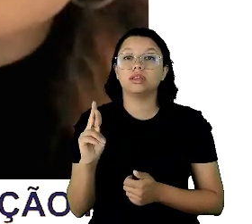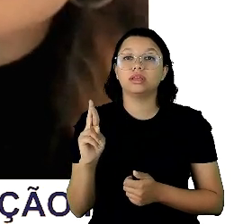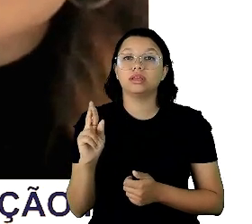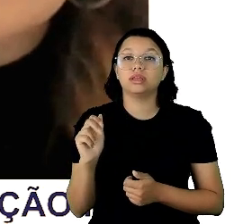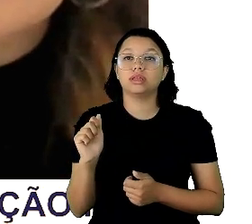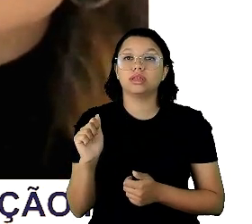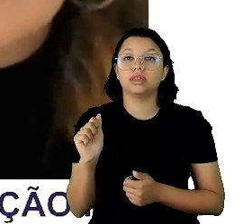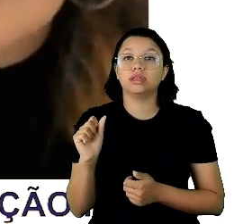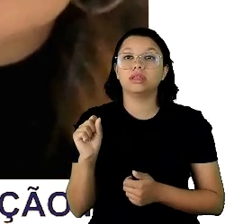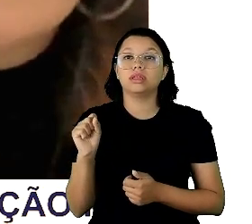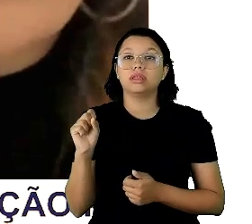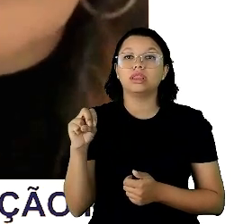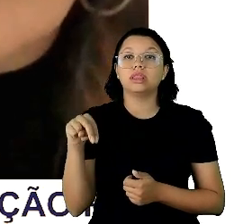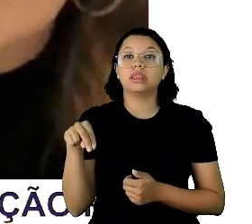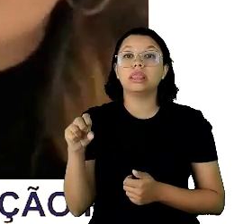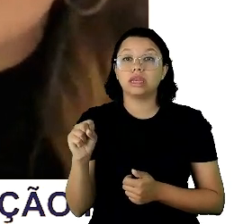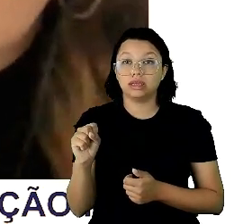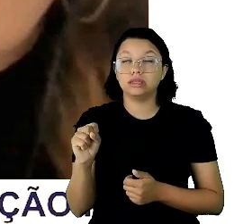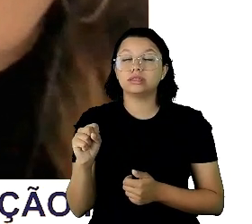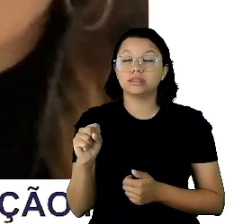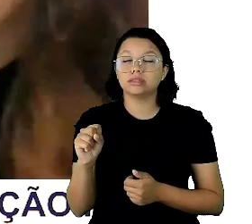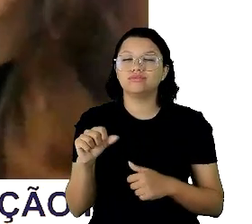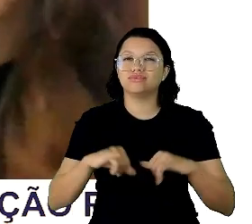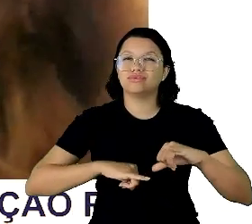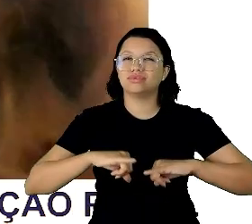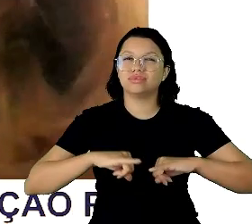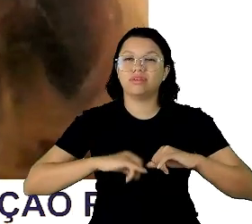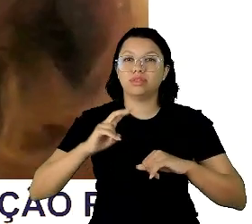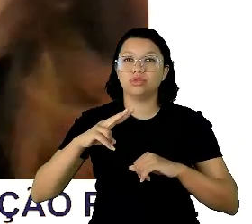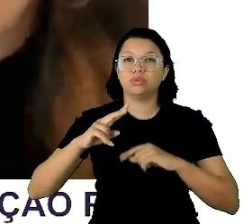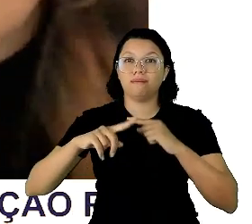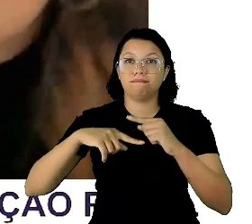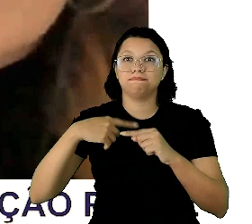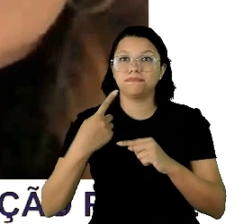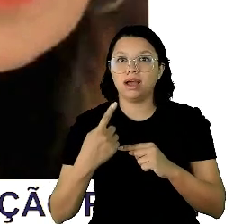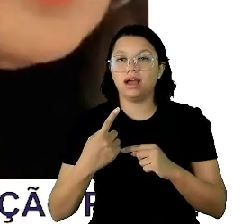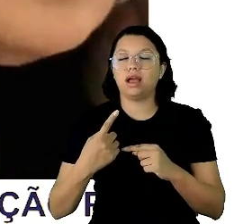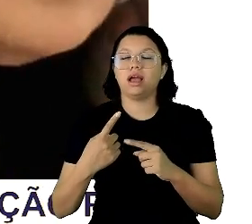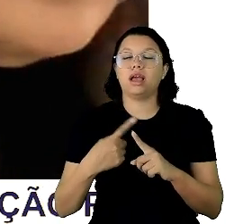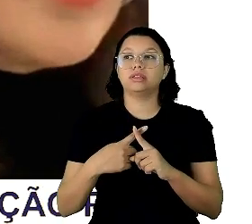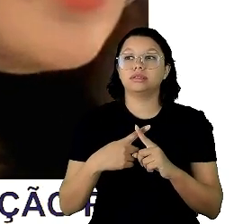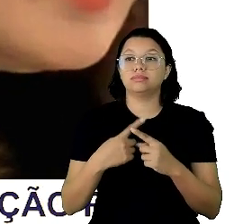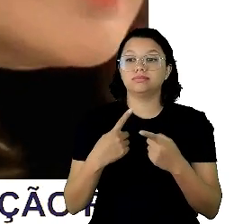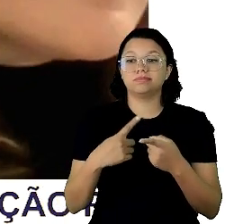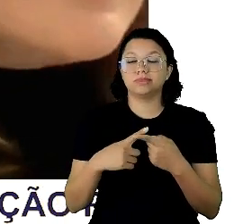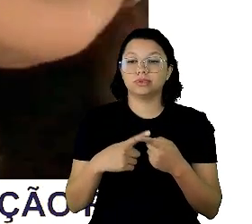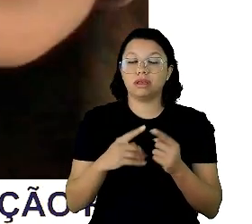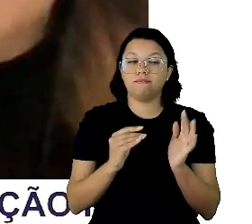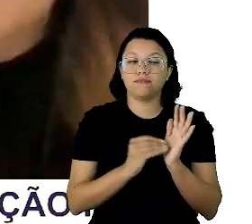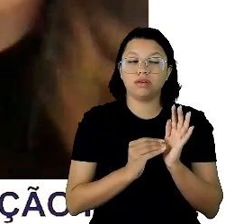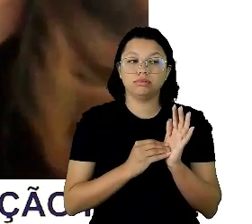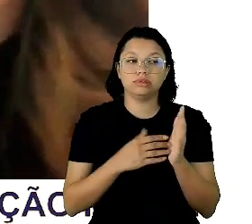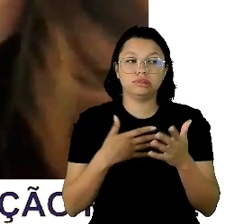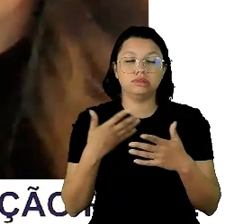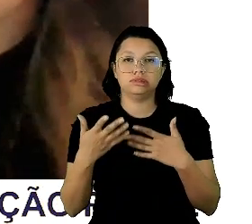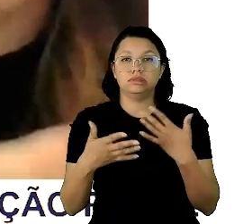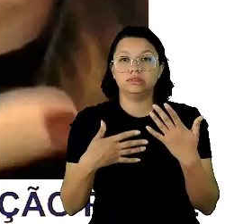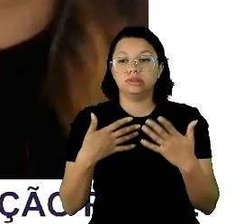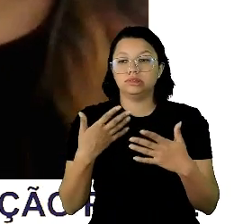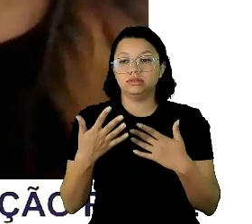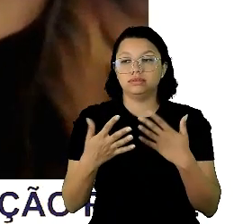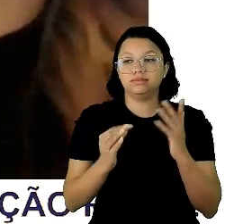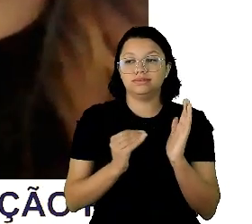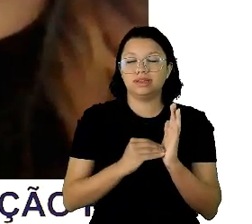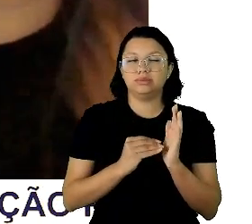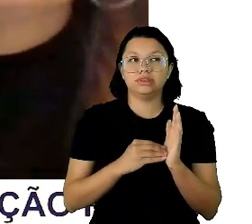talvez falte até um pouco. Eu não saberia dizer se falta. Eu não